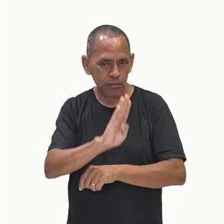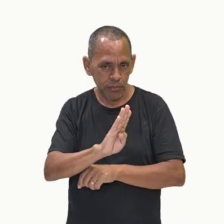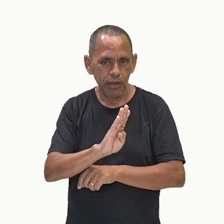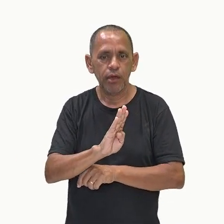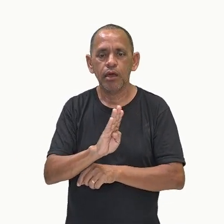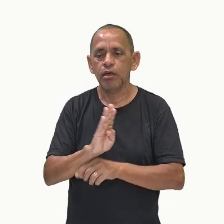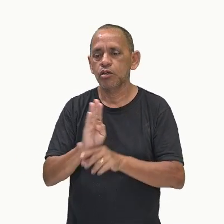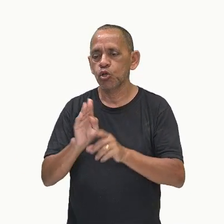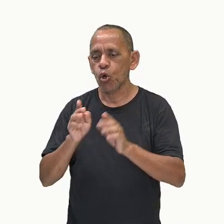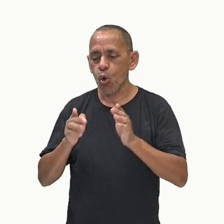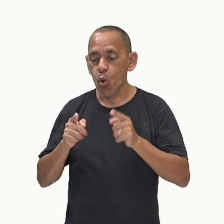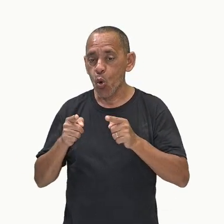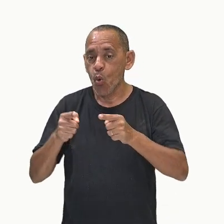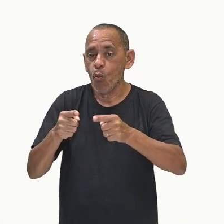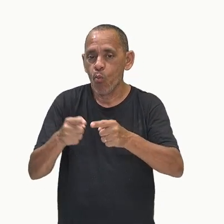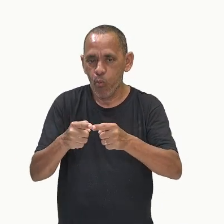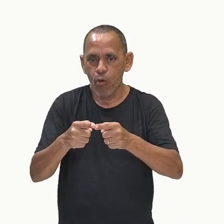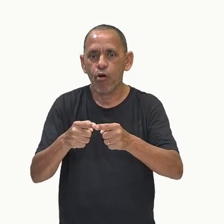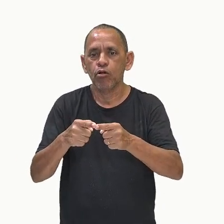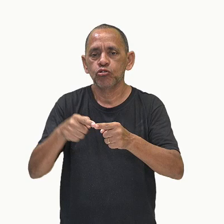Igual a raiz quadrada